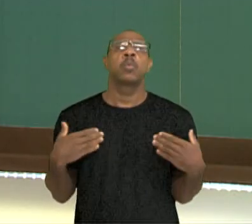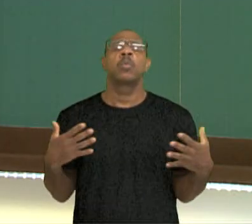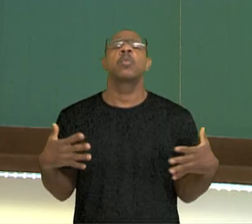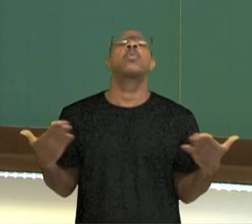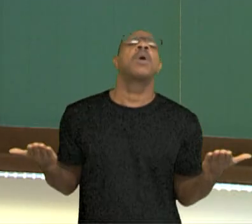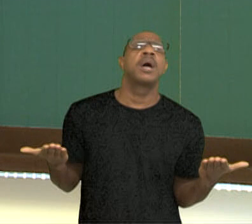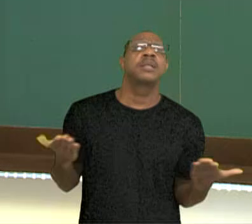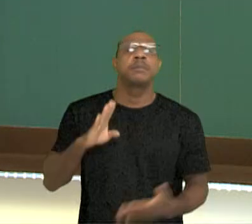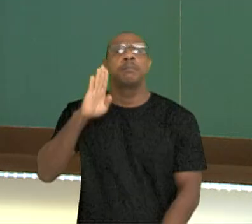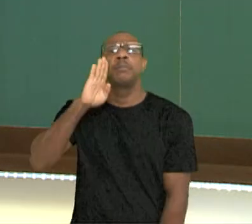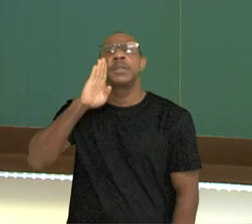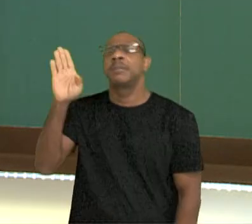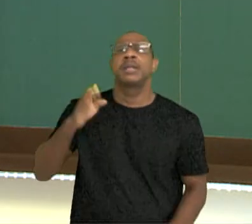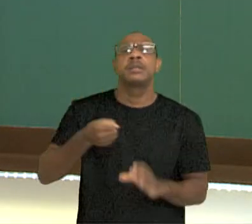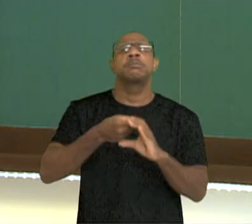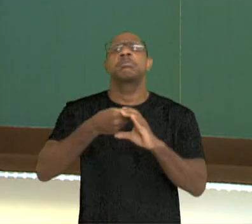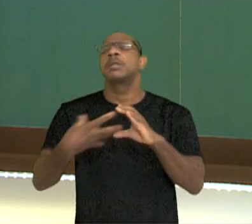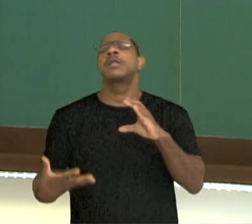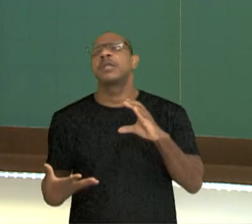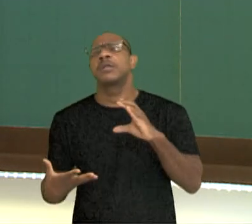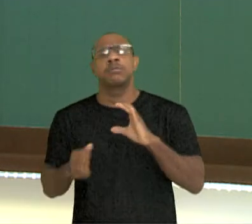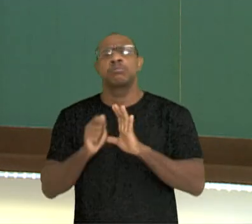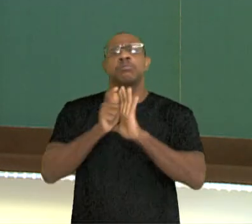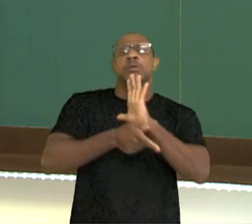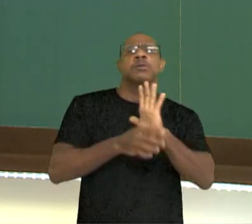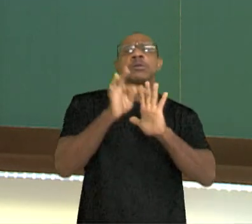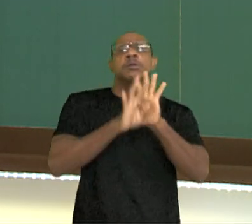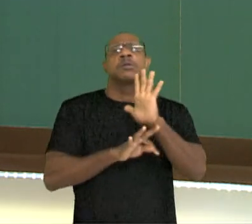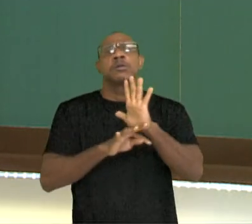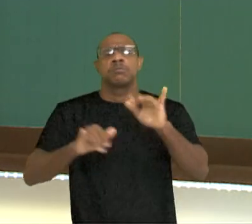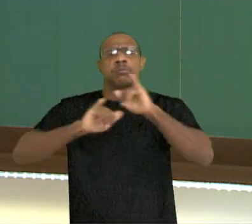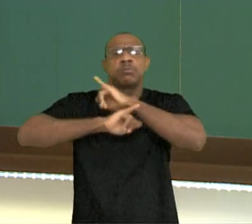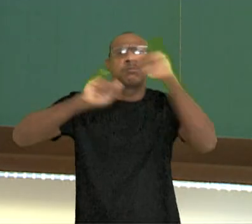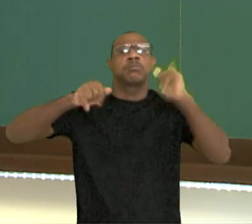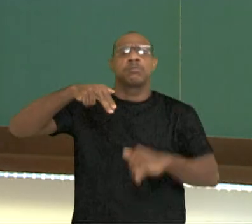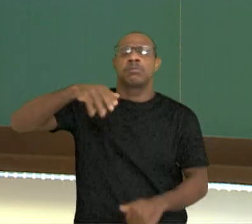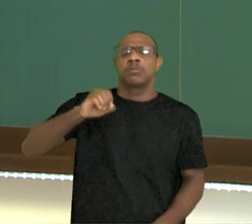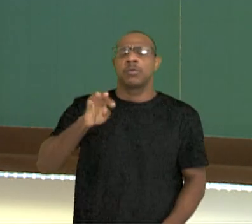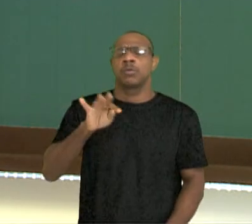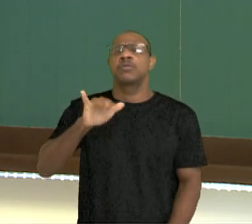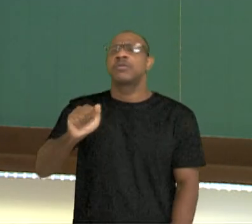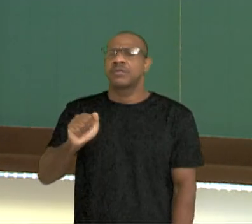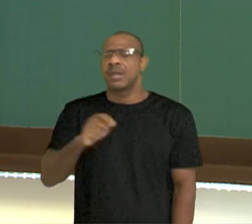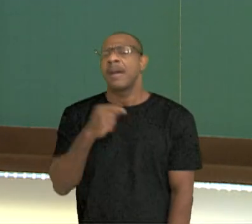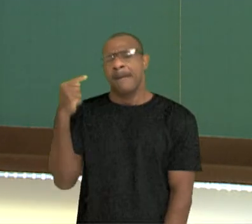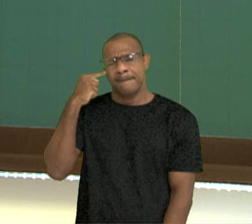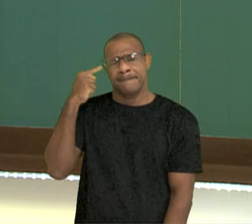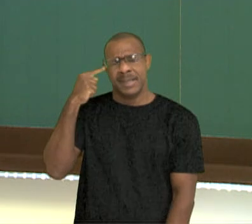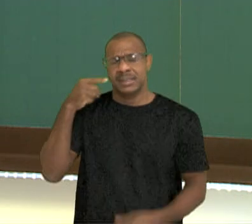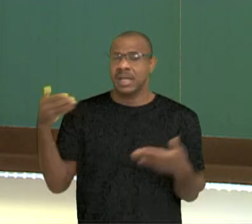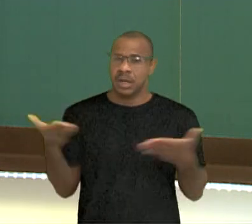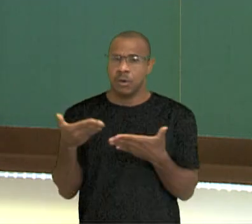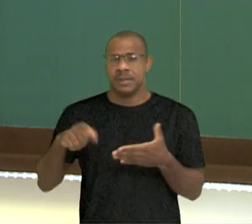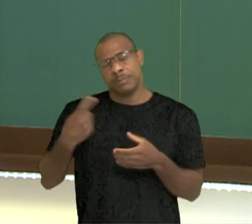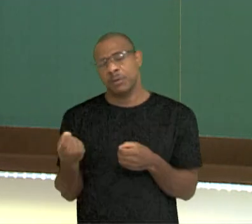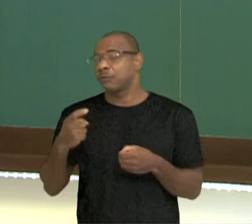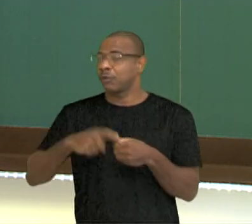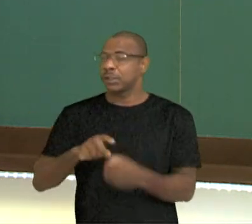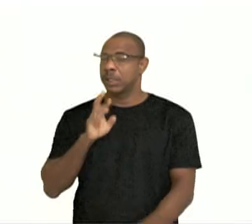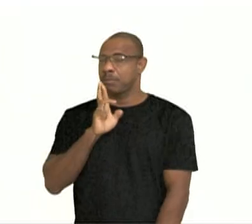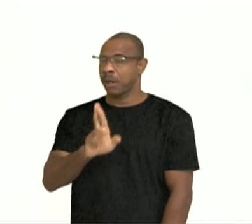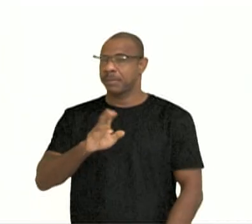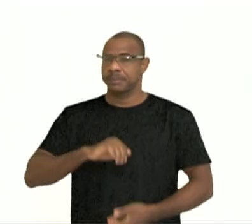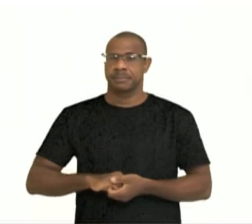as principais características do gênero textual notícia? Pensa aí que eu volto daqui a pouco conferir